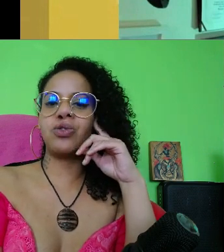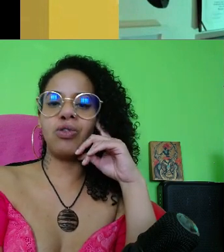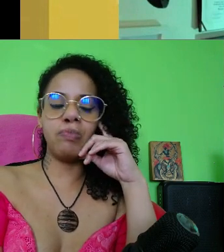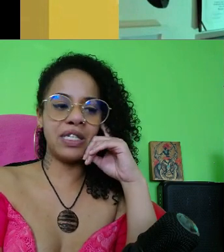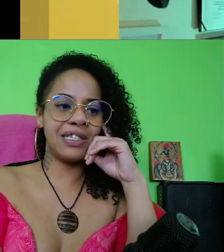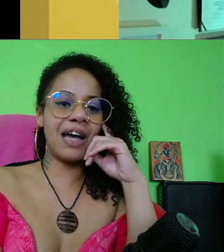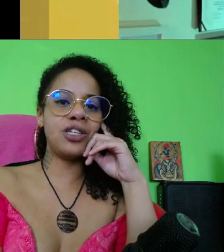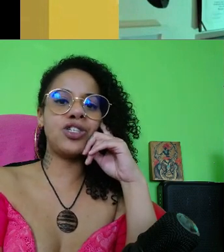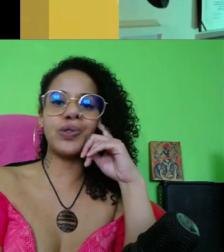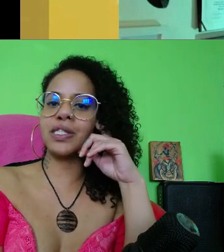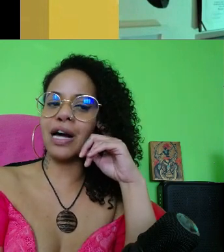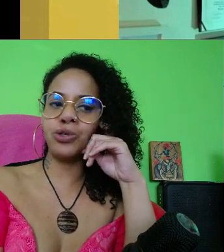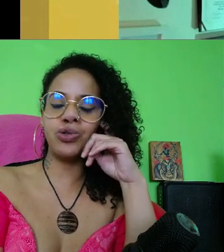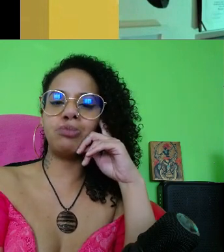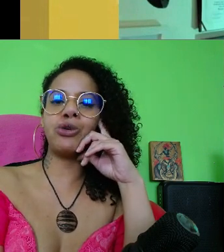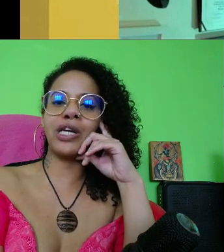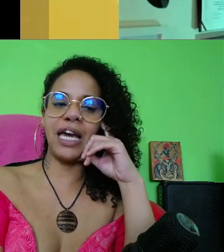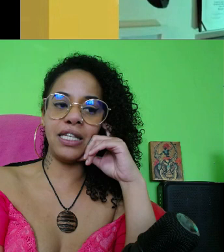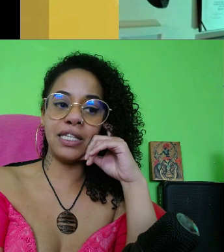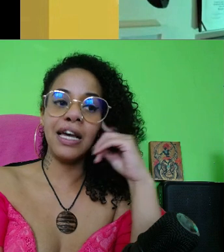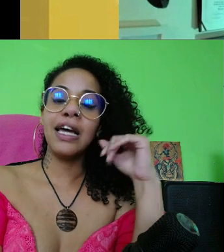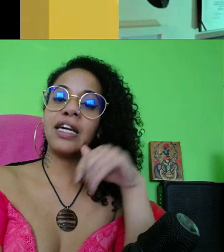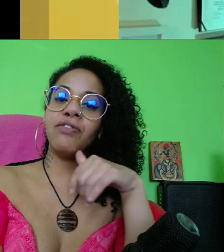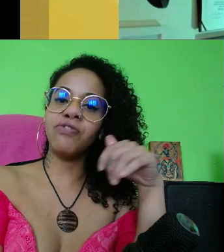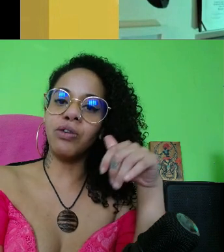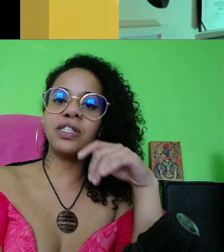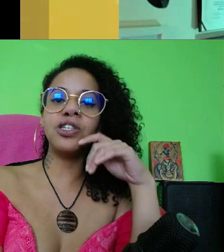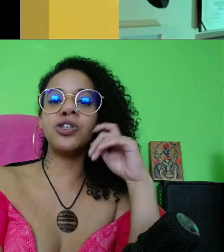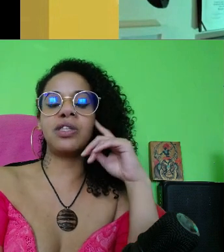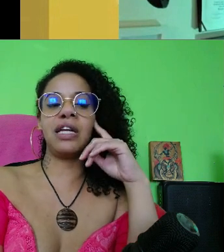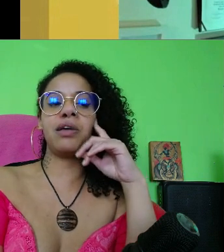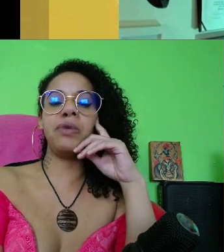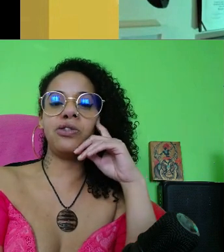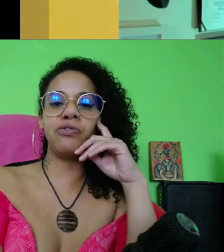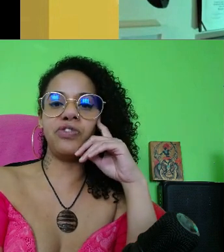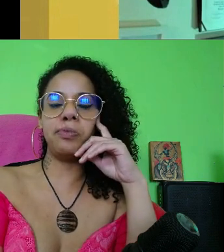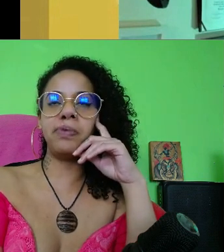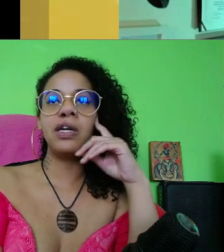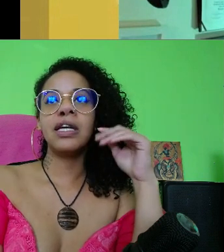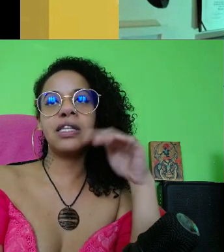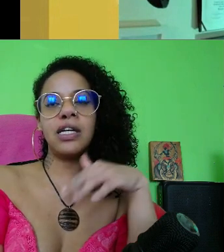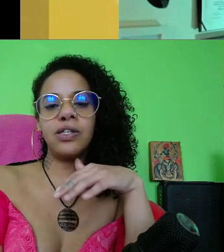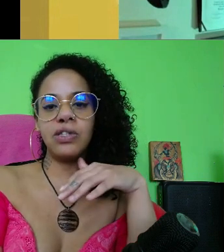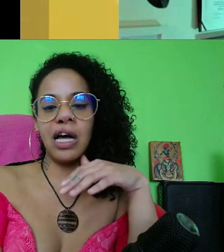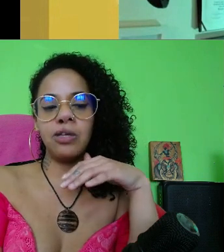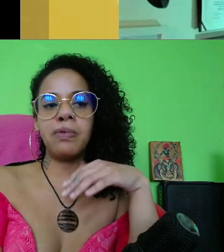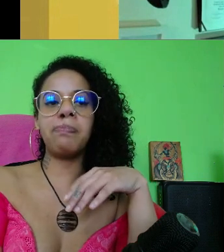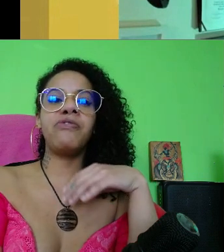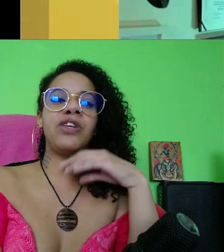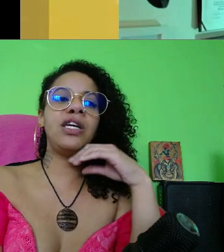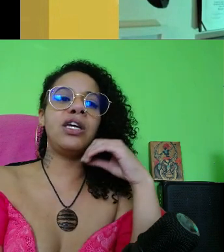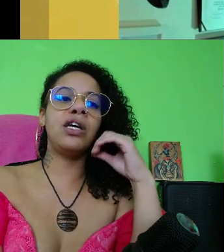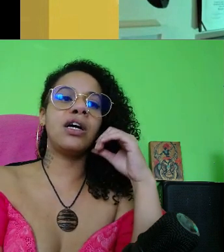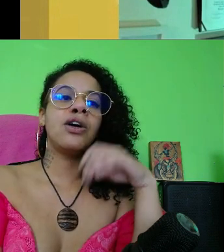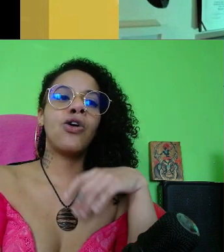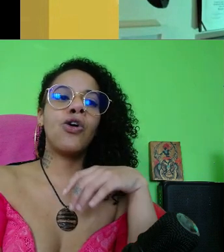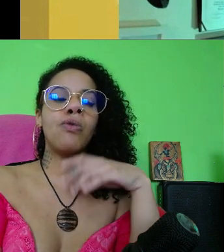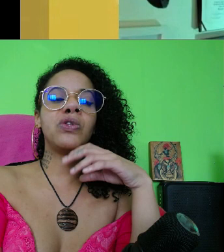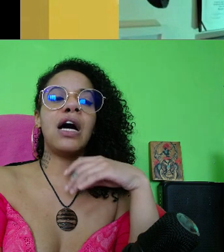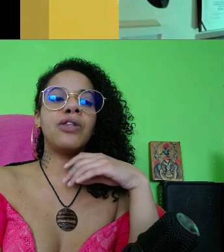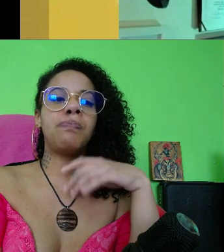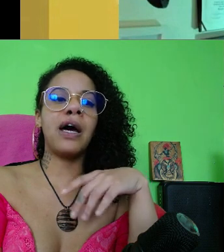os facho começar a encher o saco dos burguês que vão sentir o tratamento Vip tanto dado para periferia